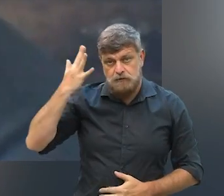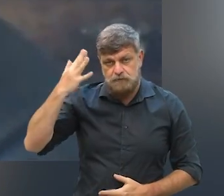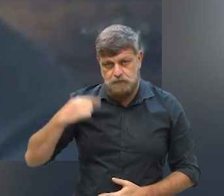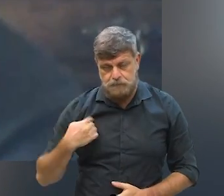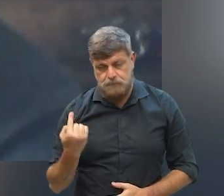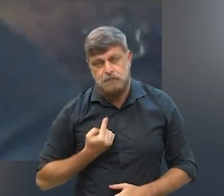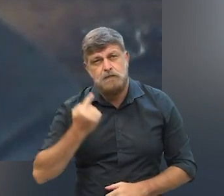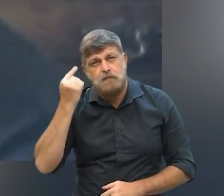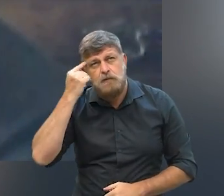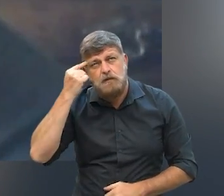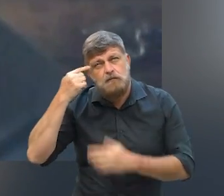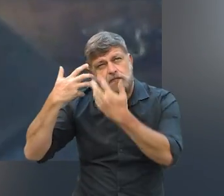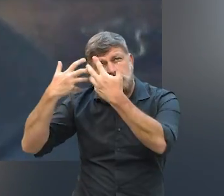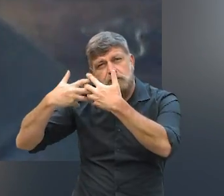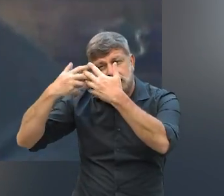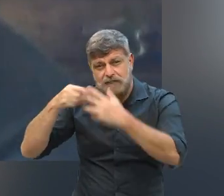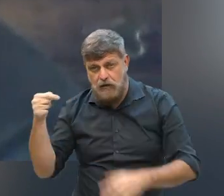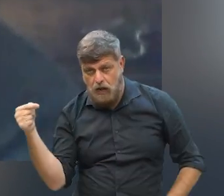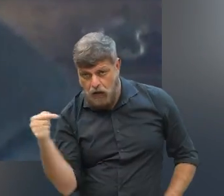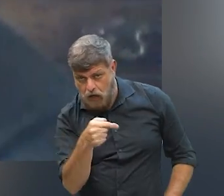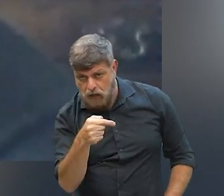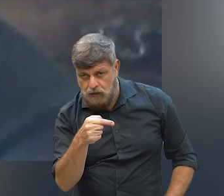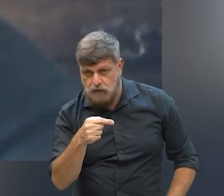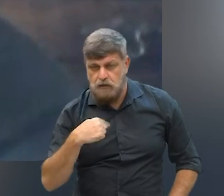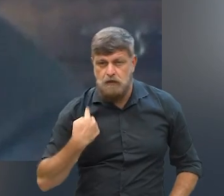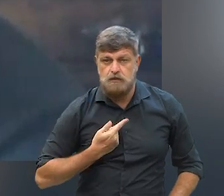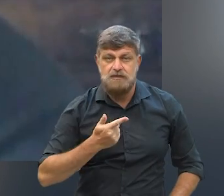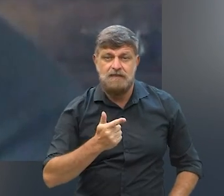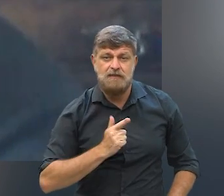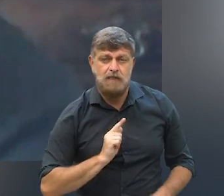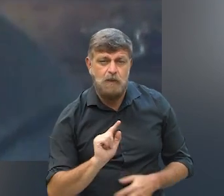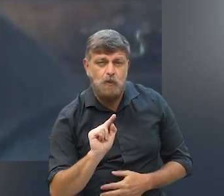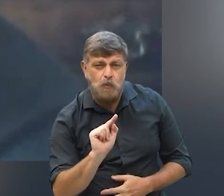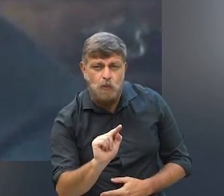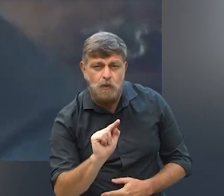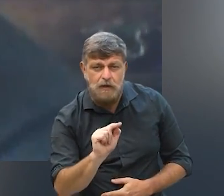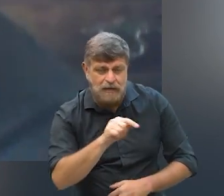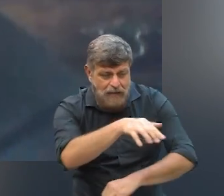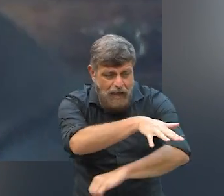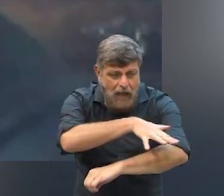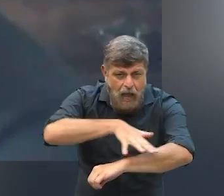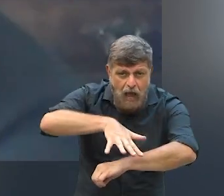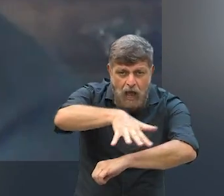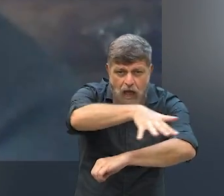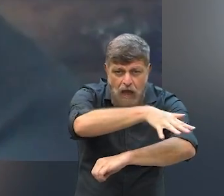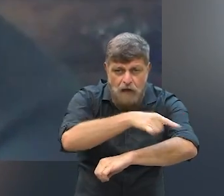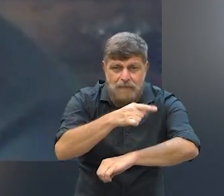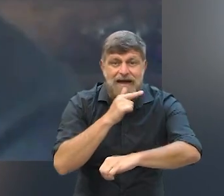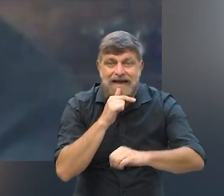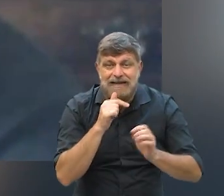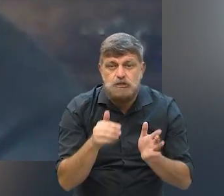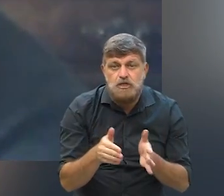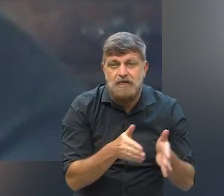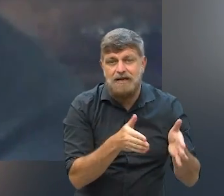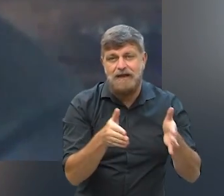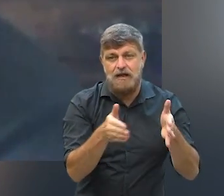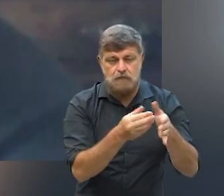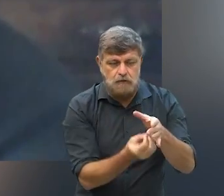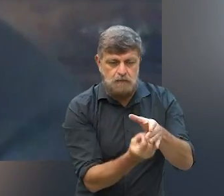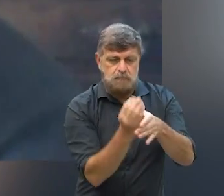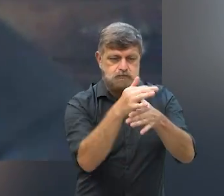Vamos pensar que ali nós temos uma área produtora de água.